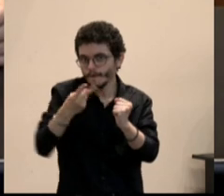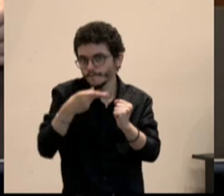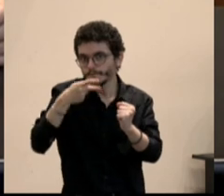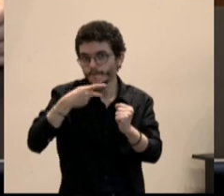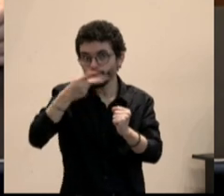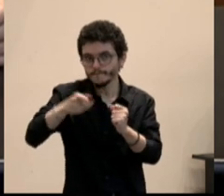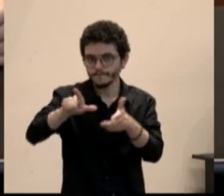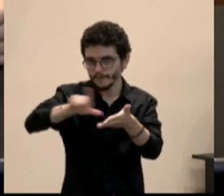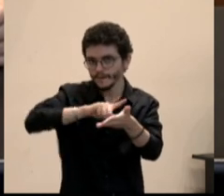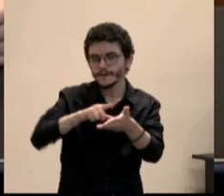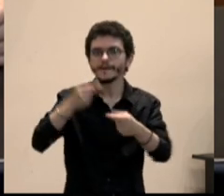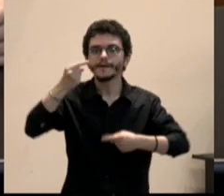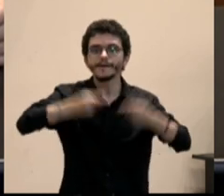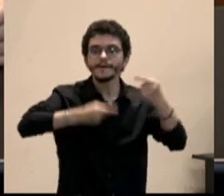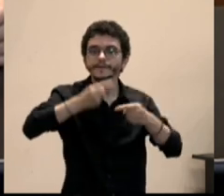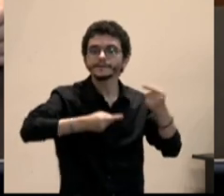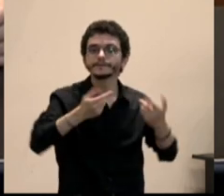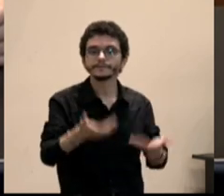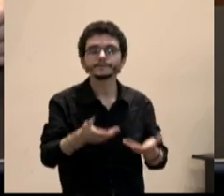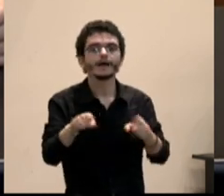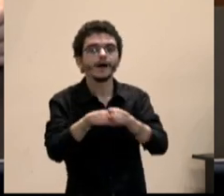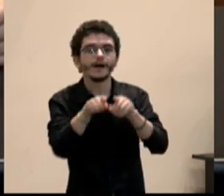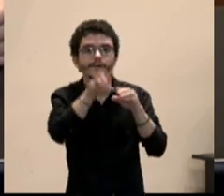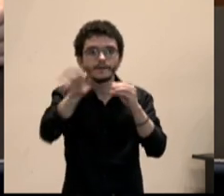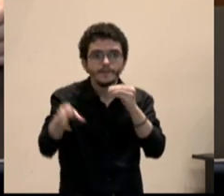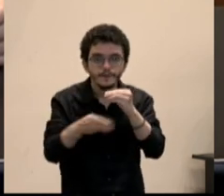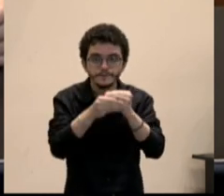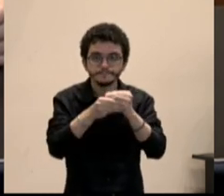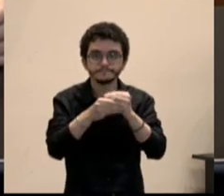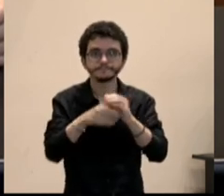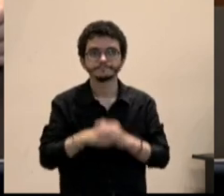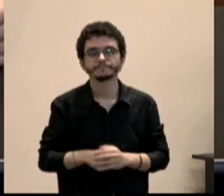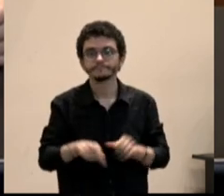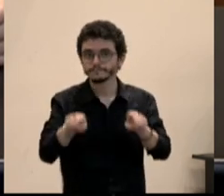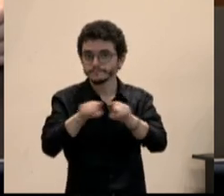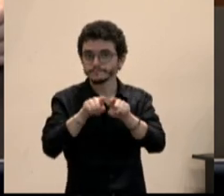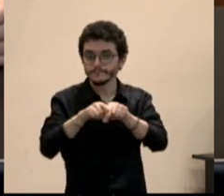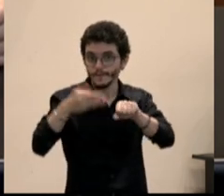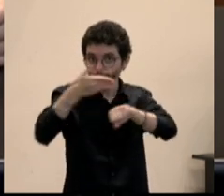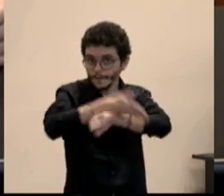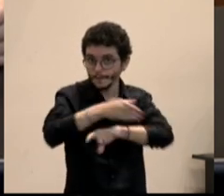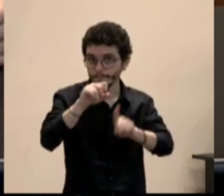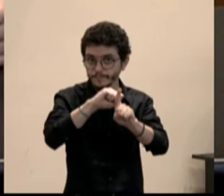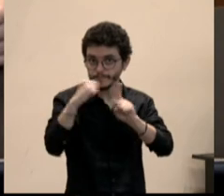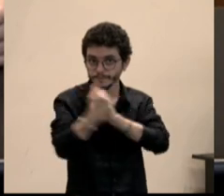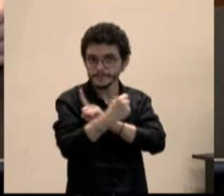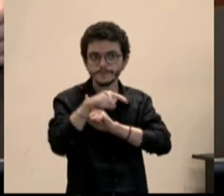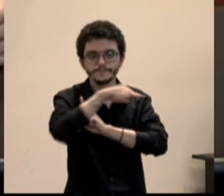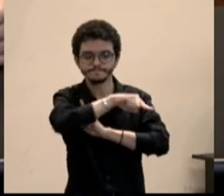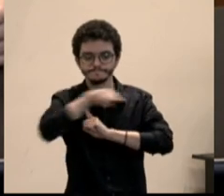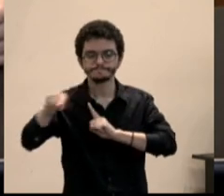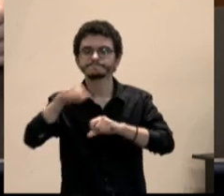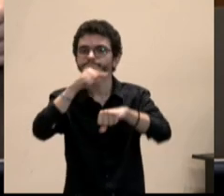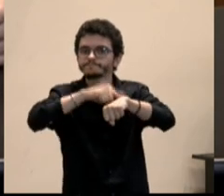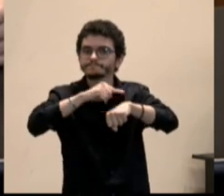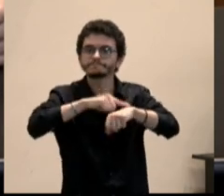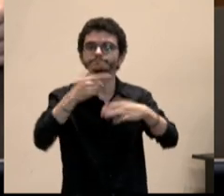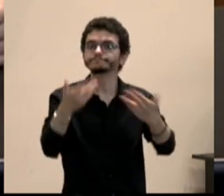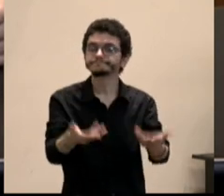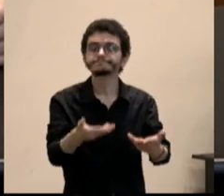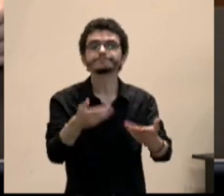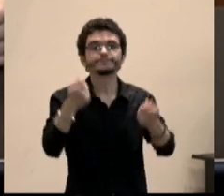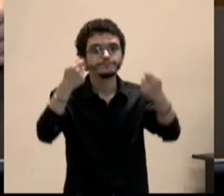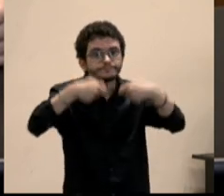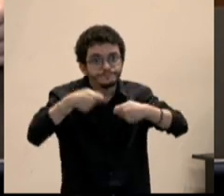anteriormente, das discussões, das contribuições e da participação social. Esses momentos, portanto, precisam